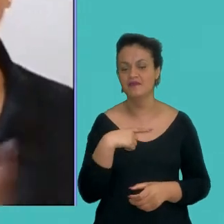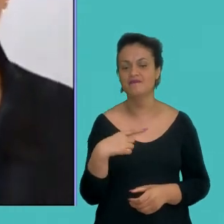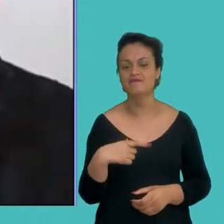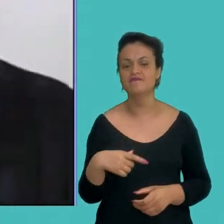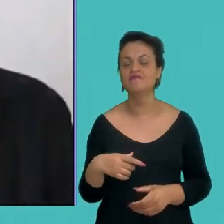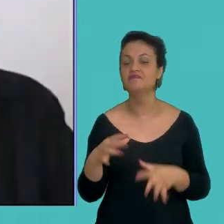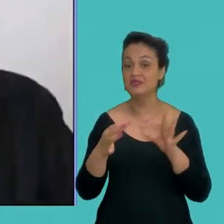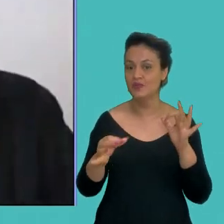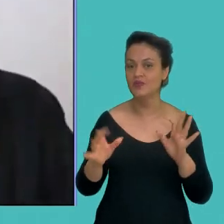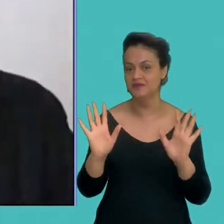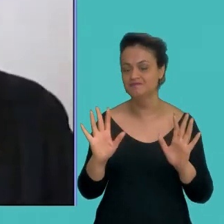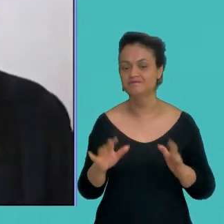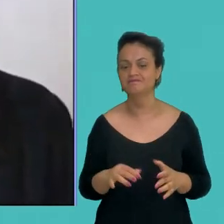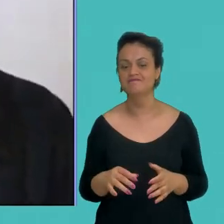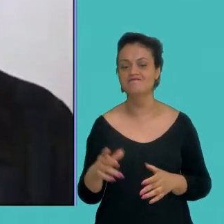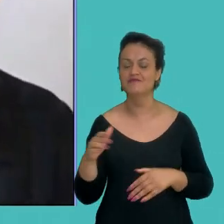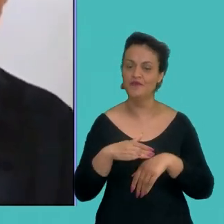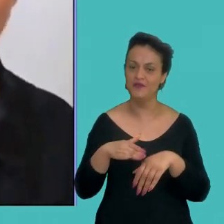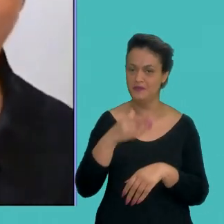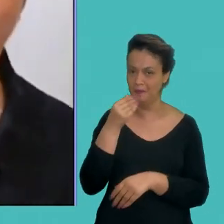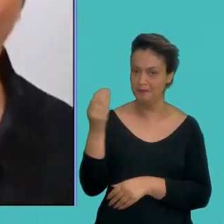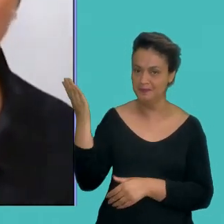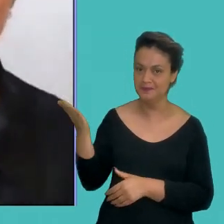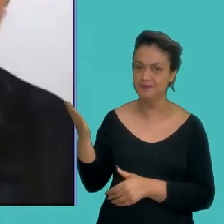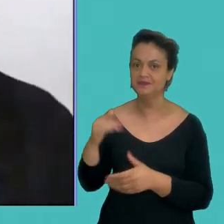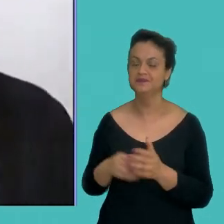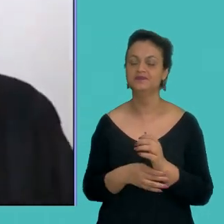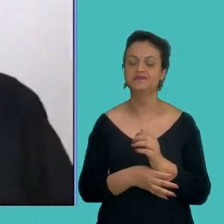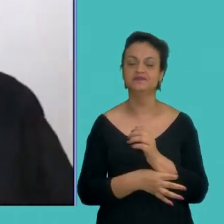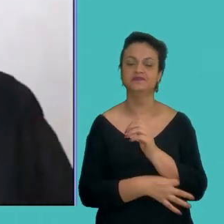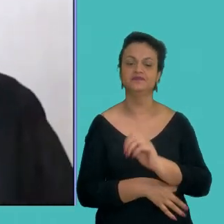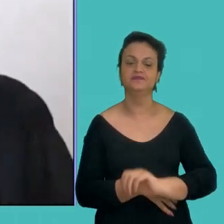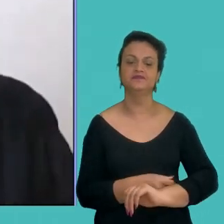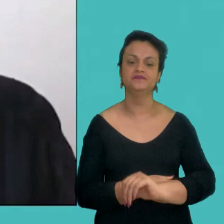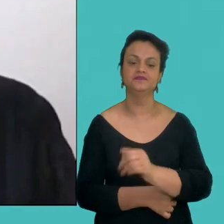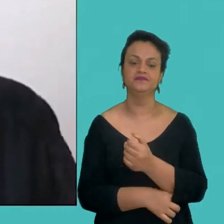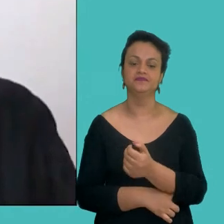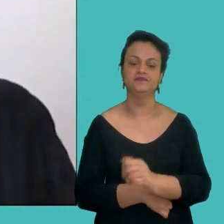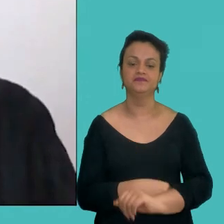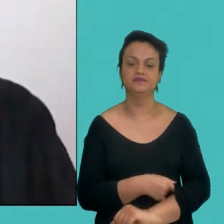vacinação, mas enfim, mas eu passo, sem mais delongas, a palavra ao nosso palestrante.